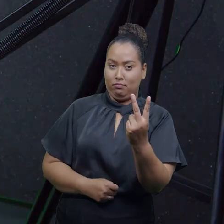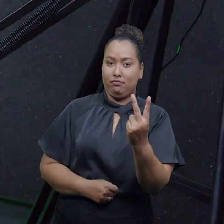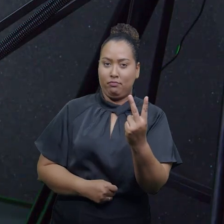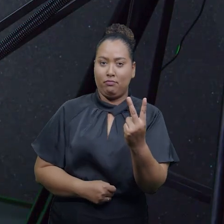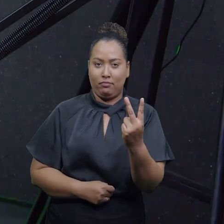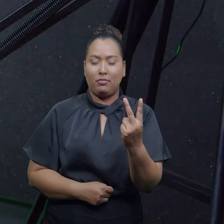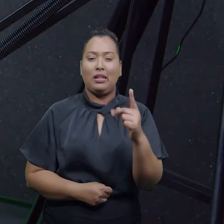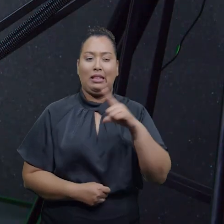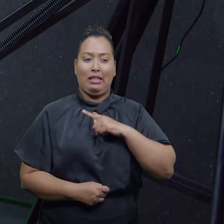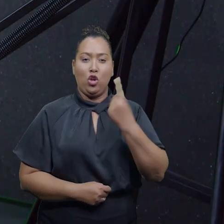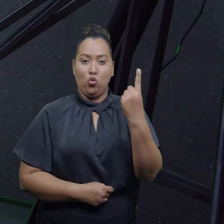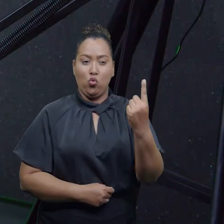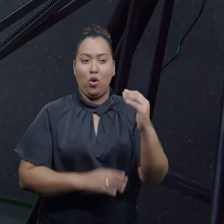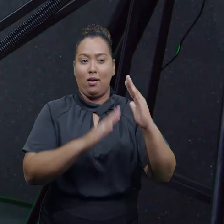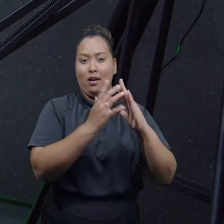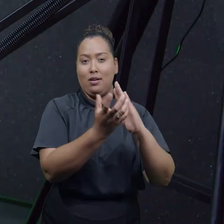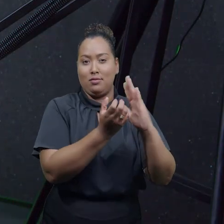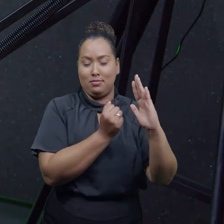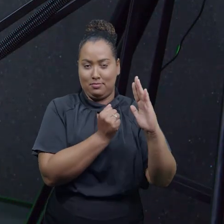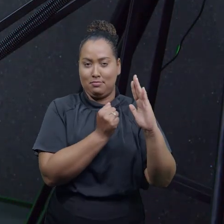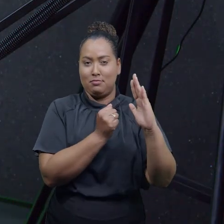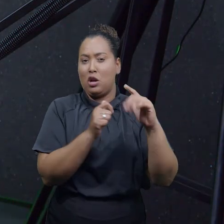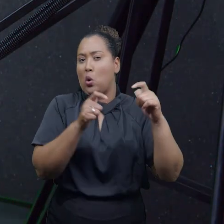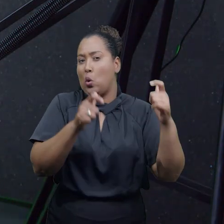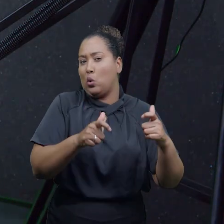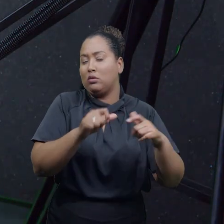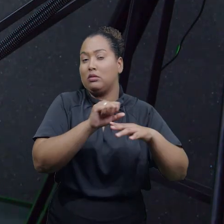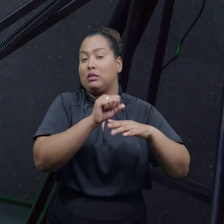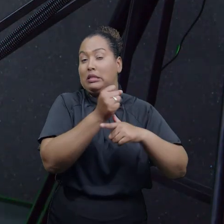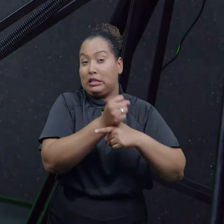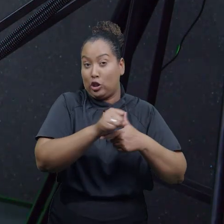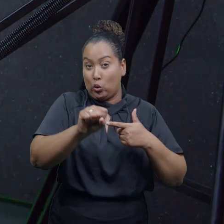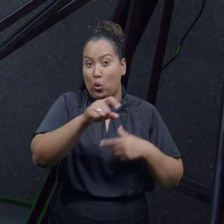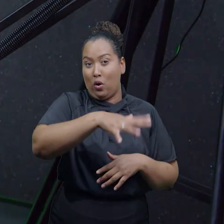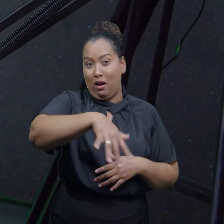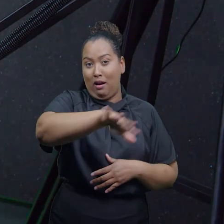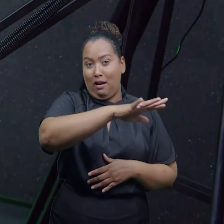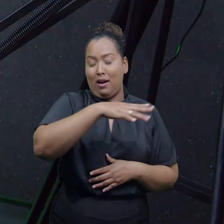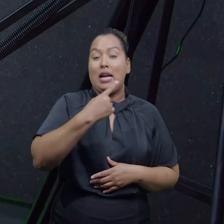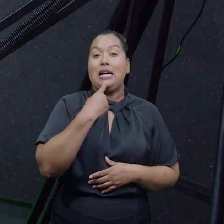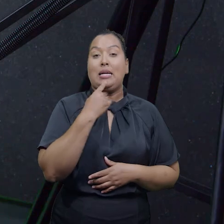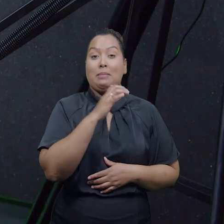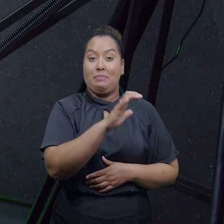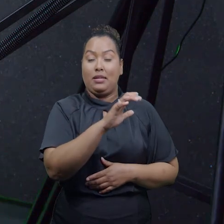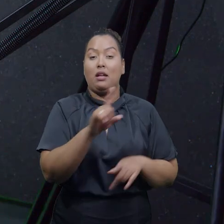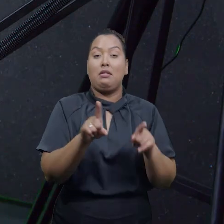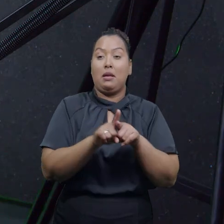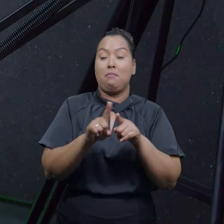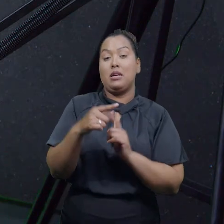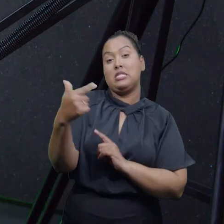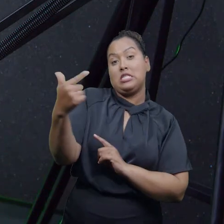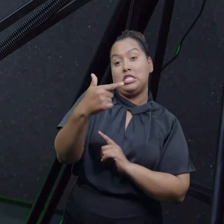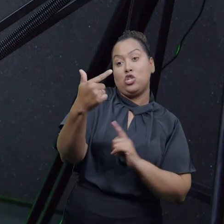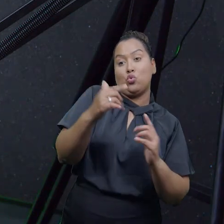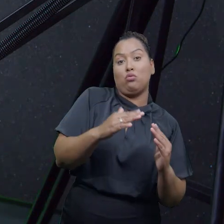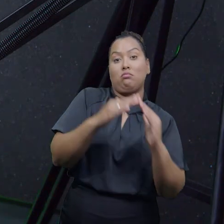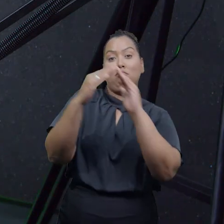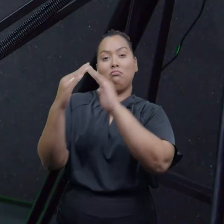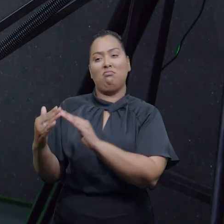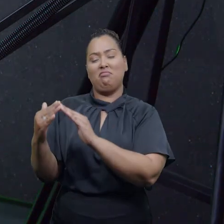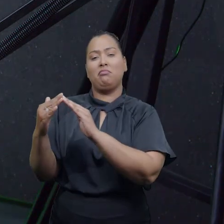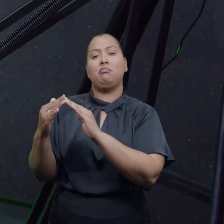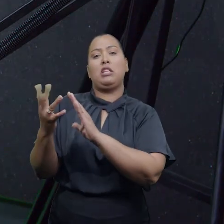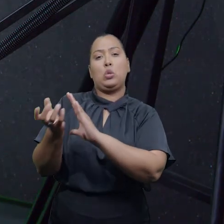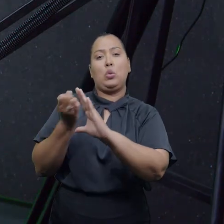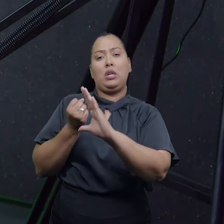Tem uma casa que a gente chama de CAC 1, né? A CAC 1 que fica em Campinas, direcionada ao público masculino, e a CAC